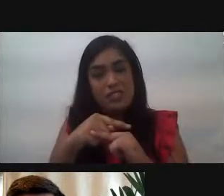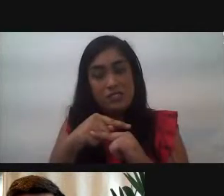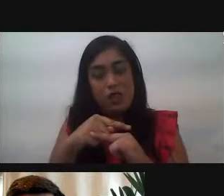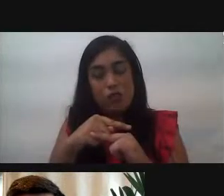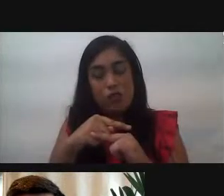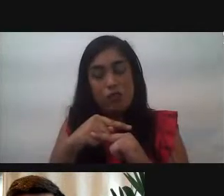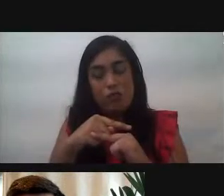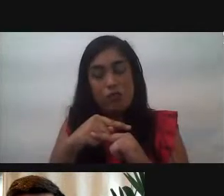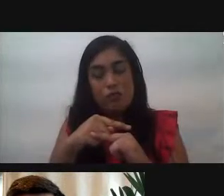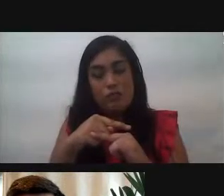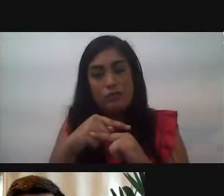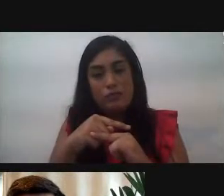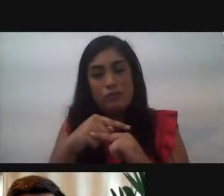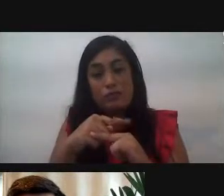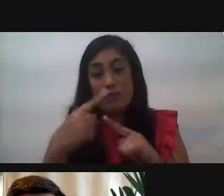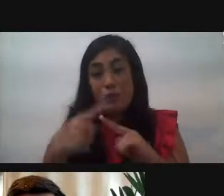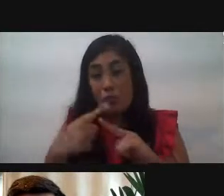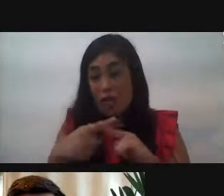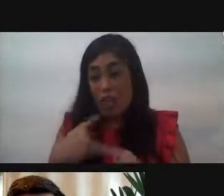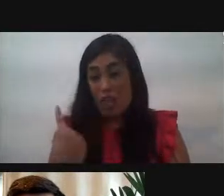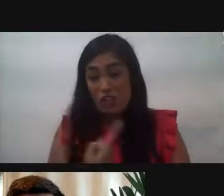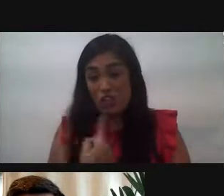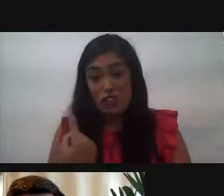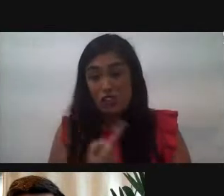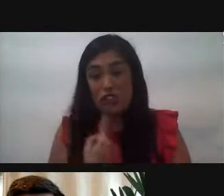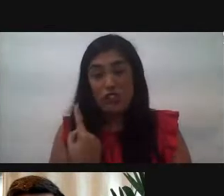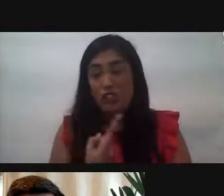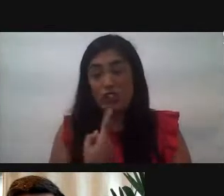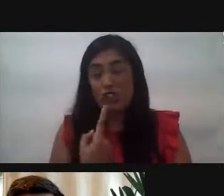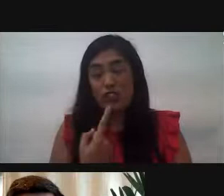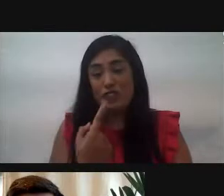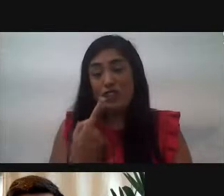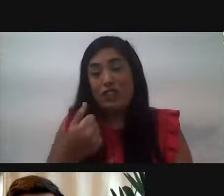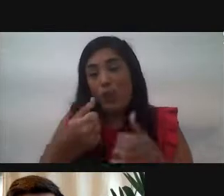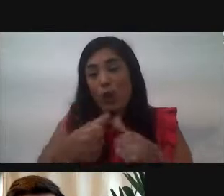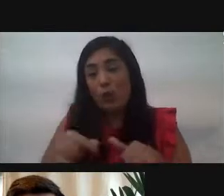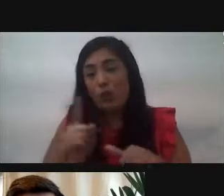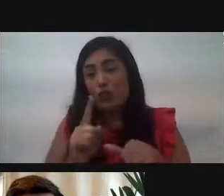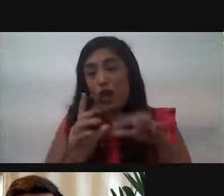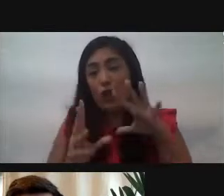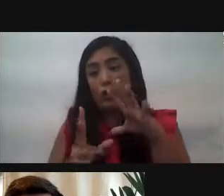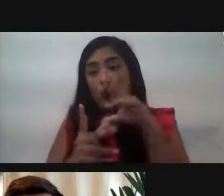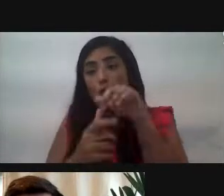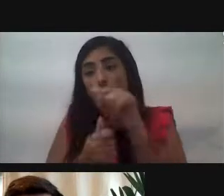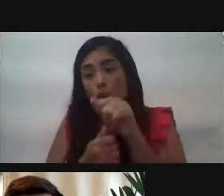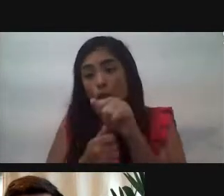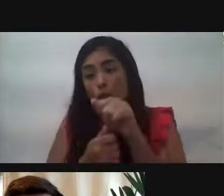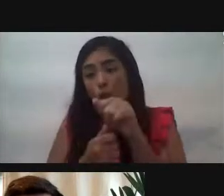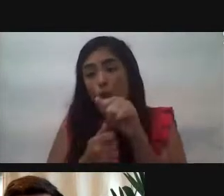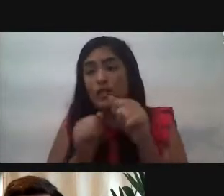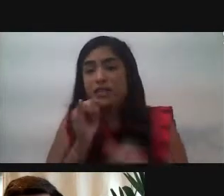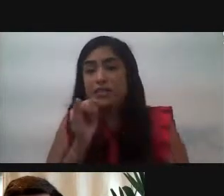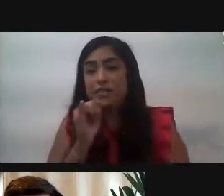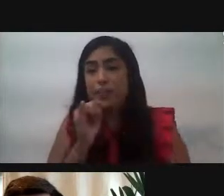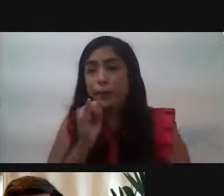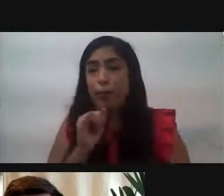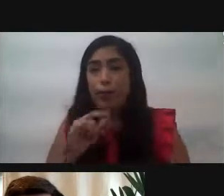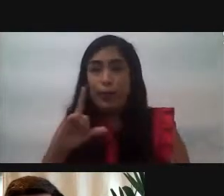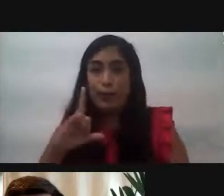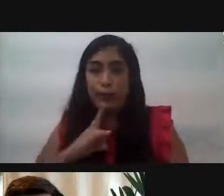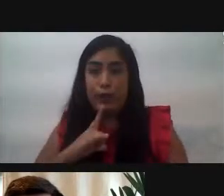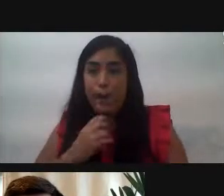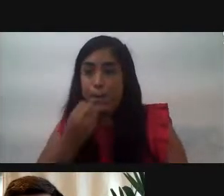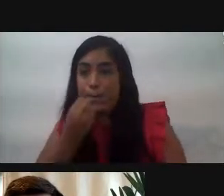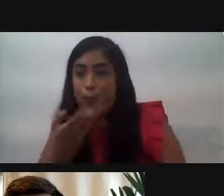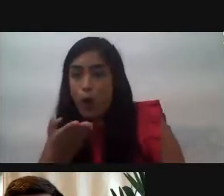estamos num planeta de dualidade. Né? Que existe o bem e o mal, existe o quente e o